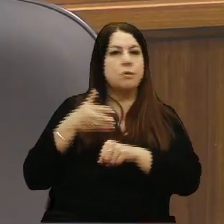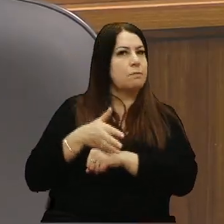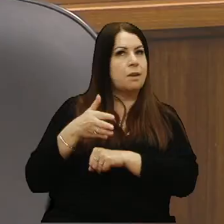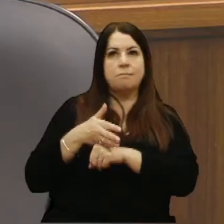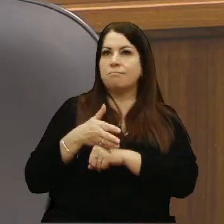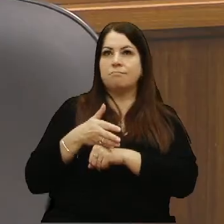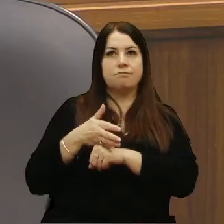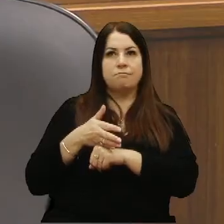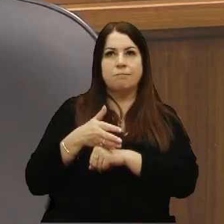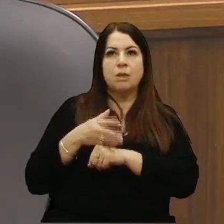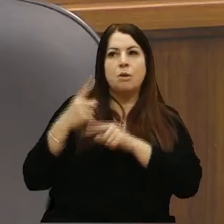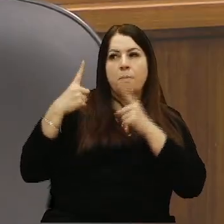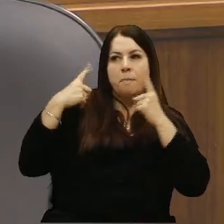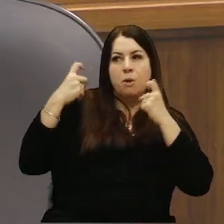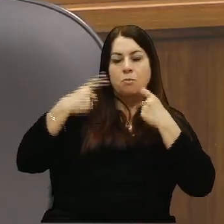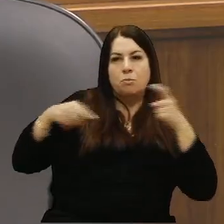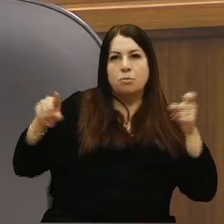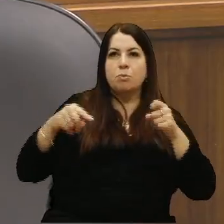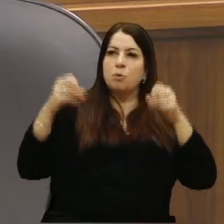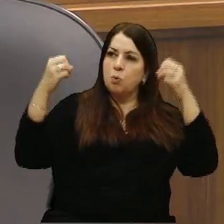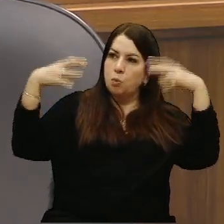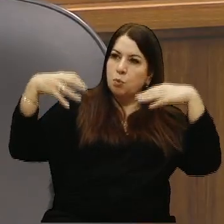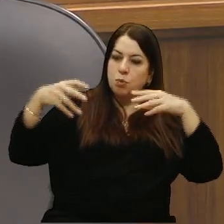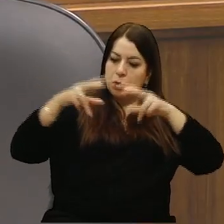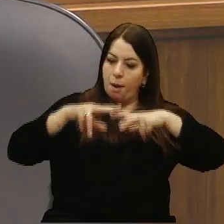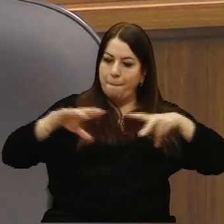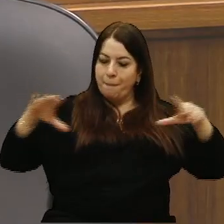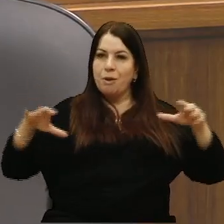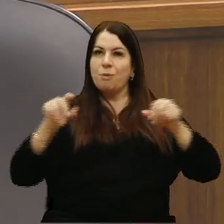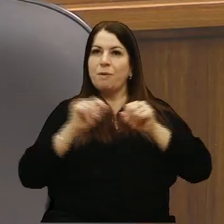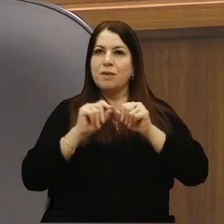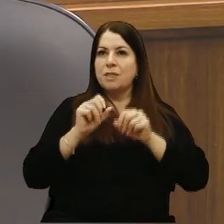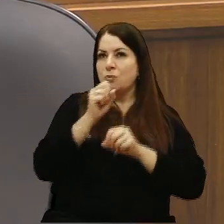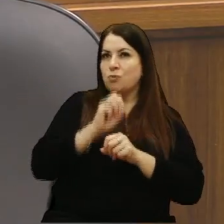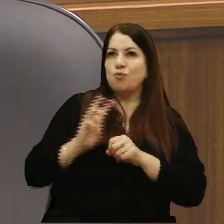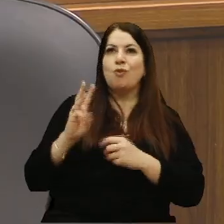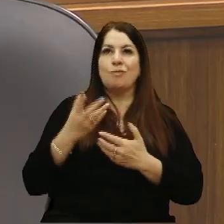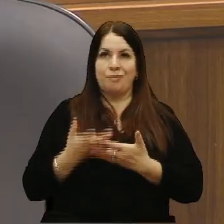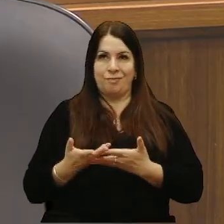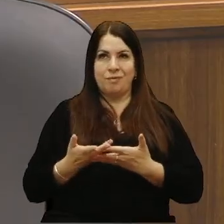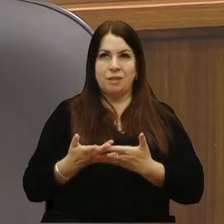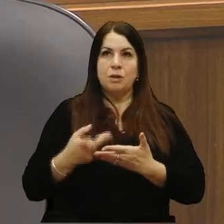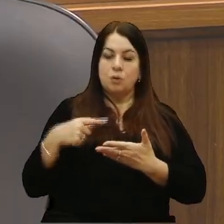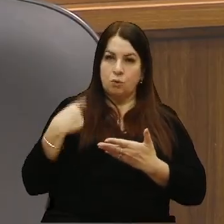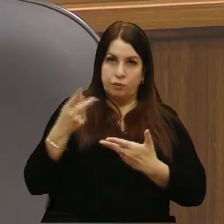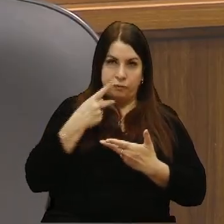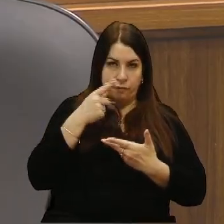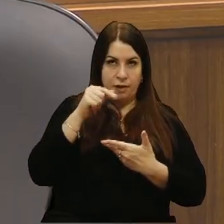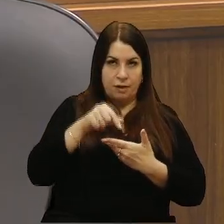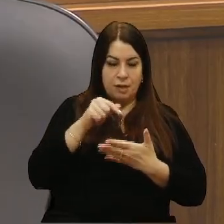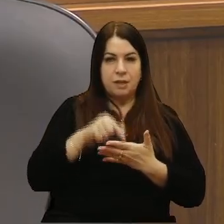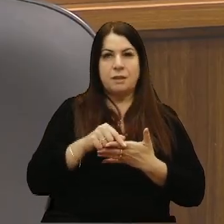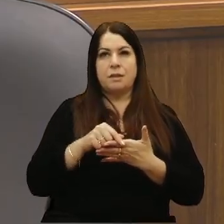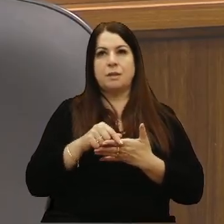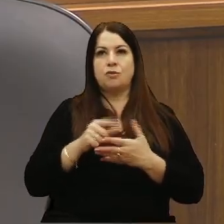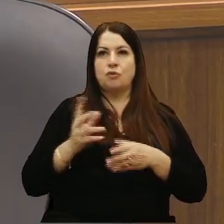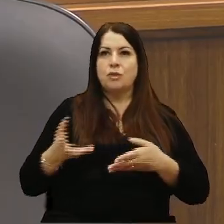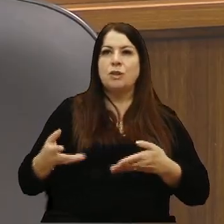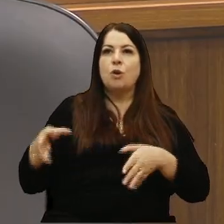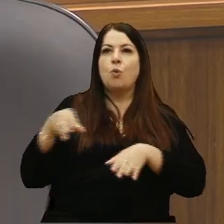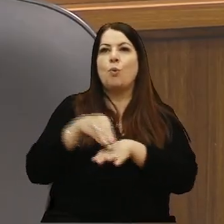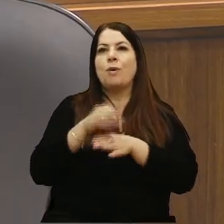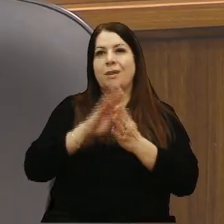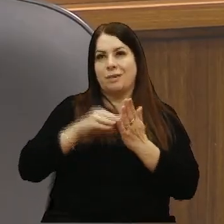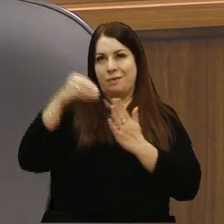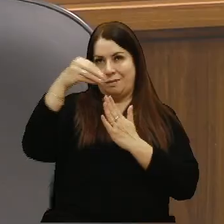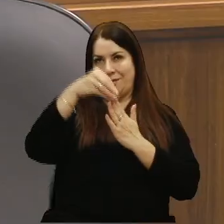à caixa de som, à iluminação, a palco, para realizar os seus eventos. Então, quando a gente fala aqui de incluir no calendário